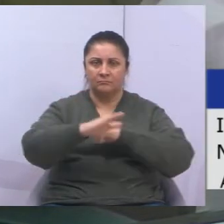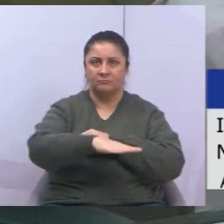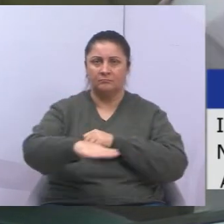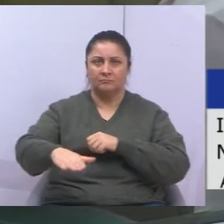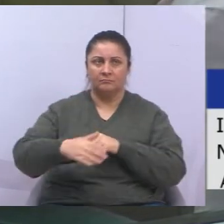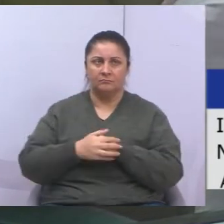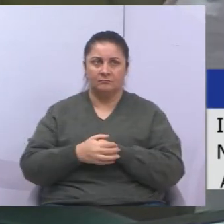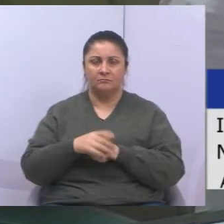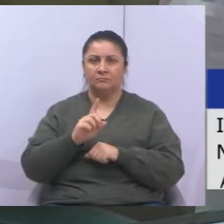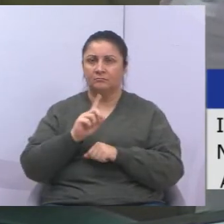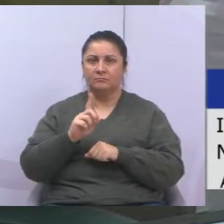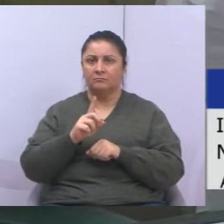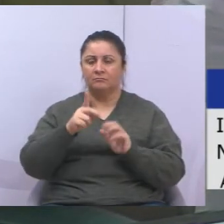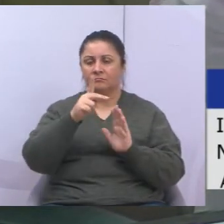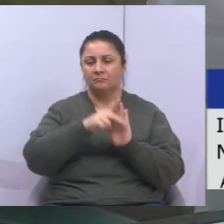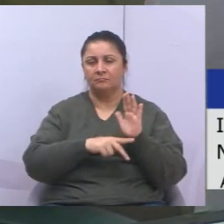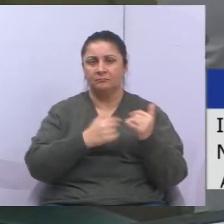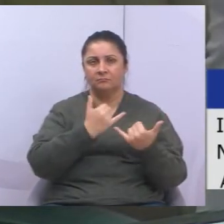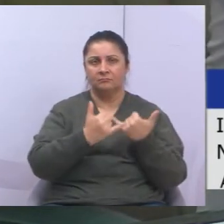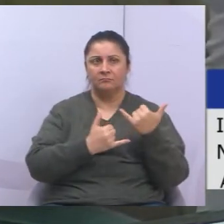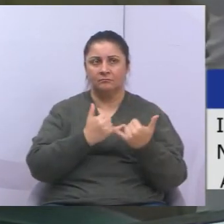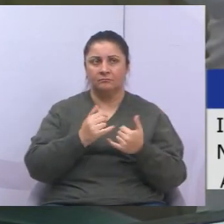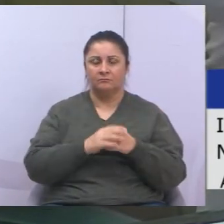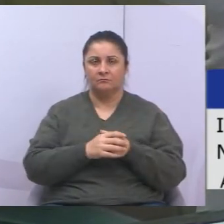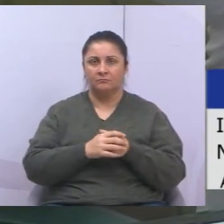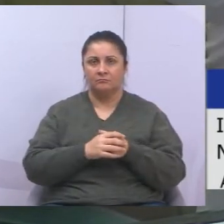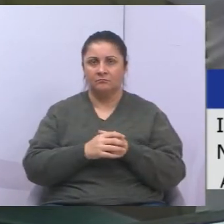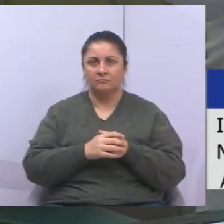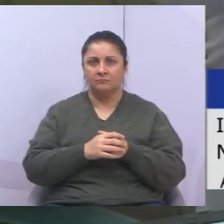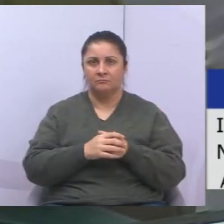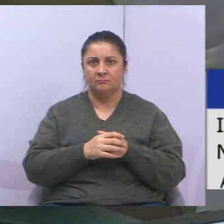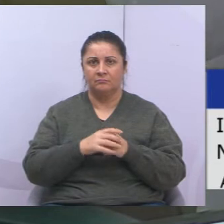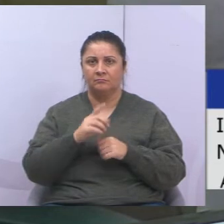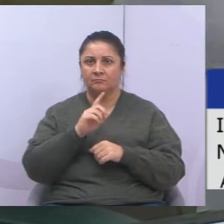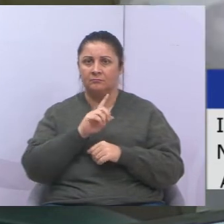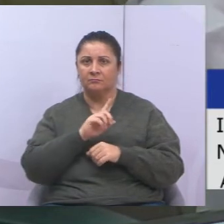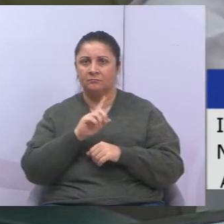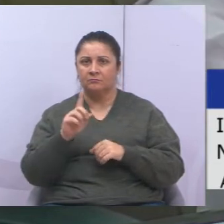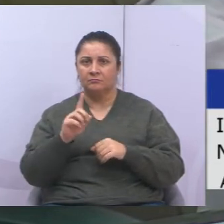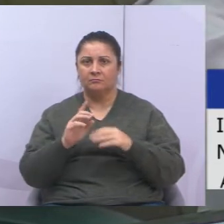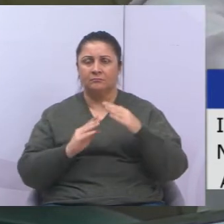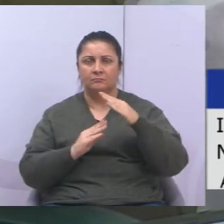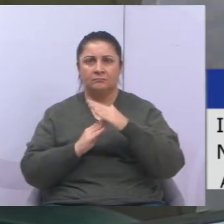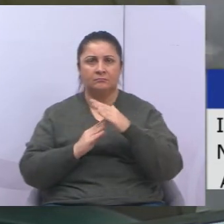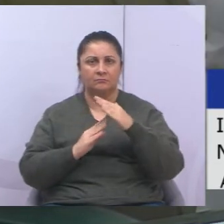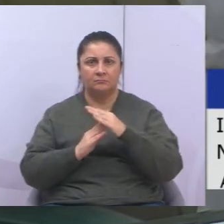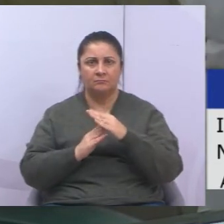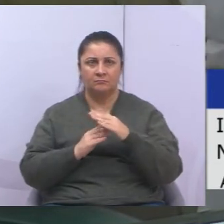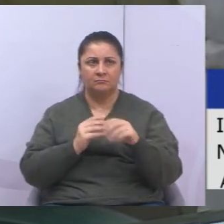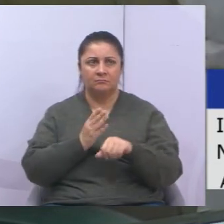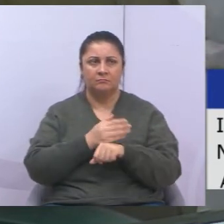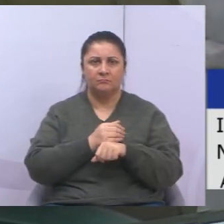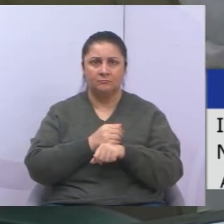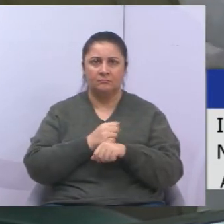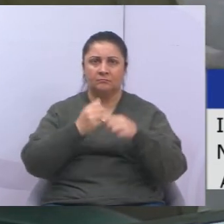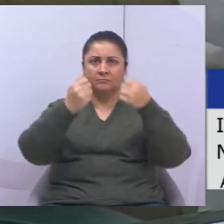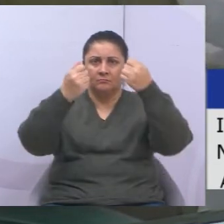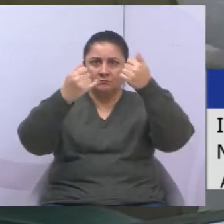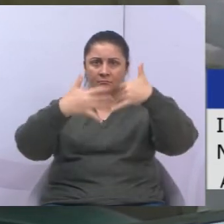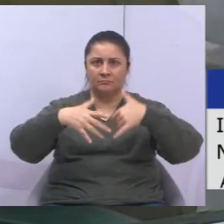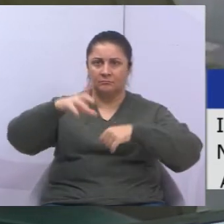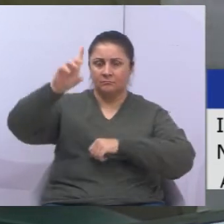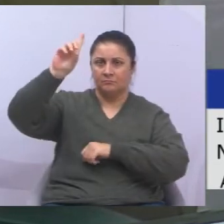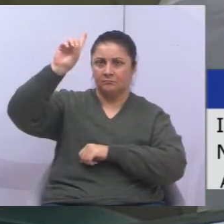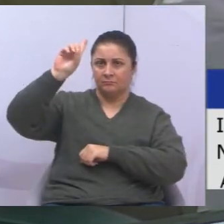não esse projeto de brincadeira, mas não impede de antes de começar um trabalho desse, você falar de Deus para as crianças